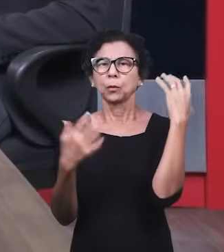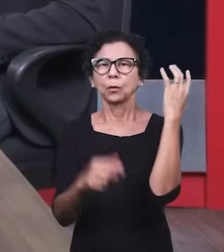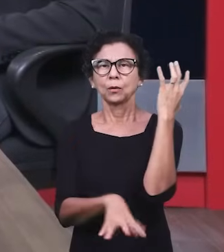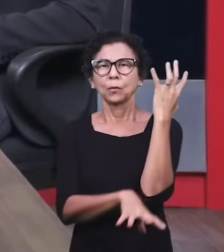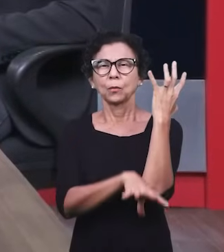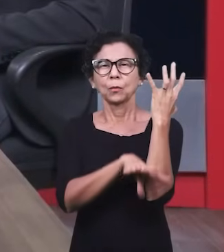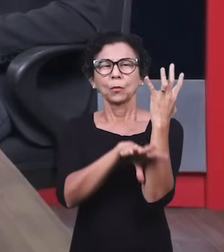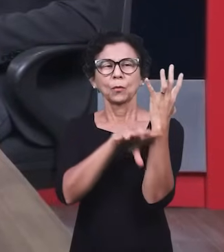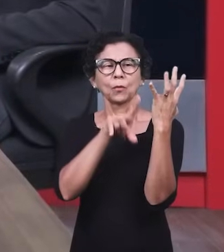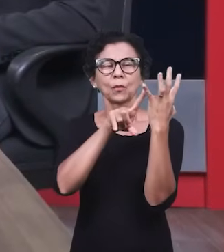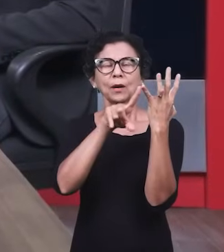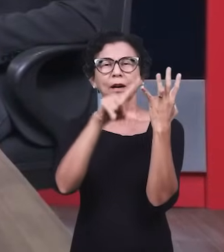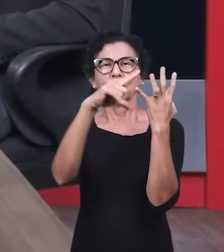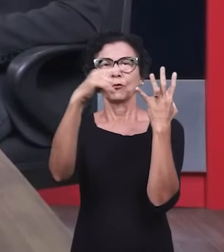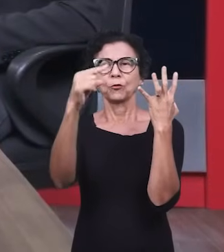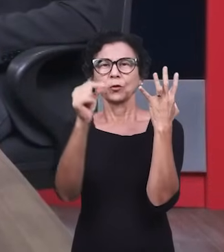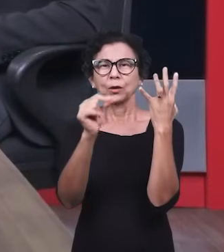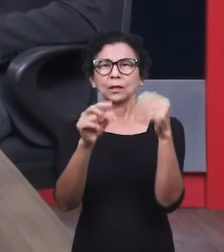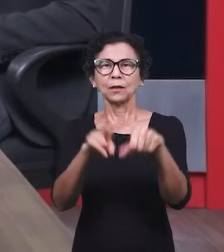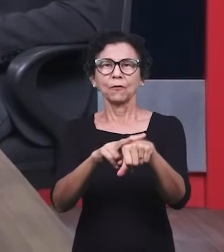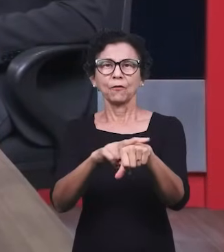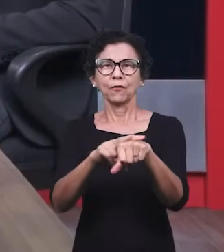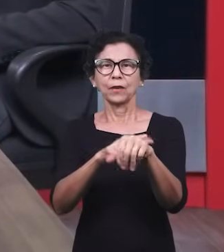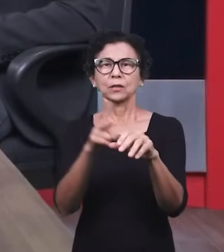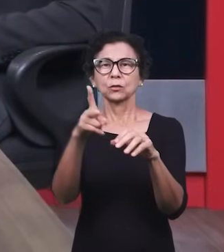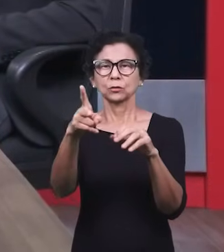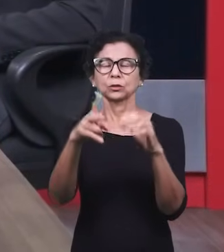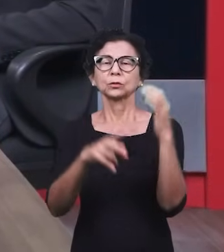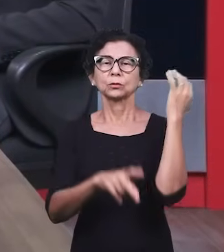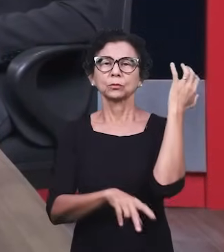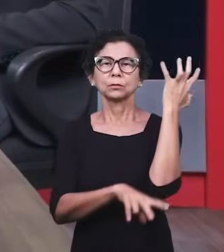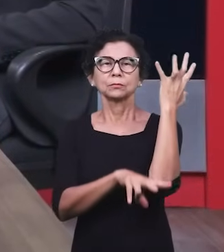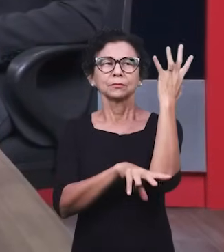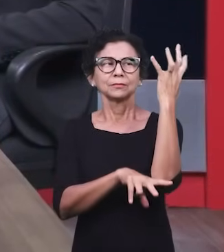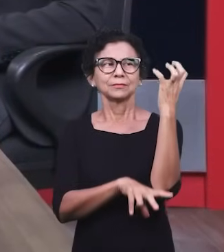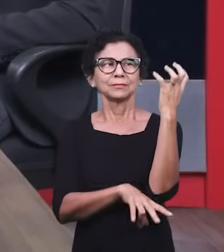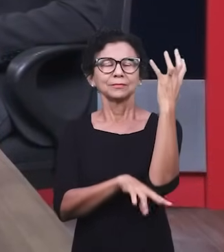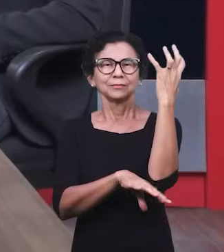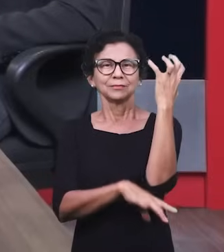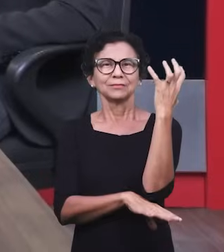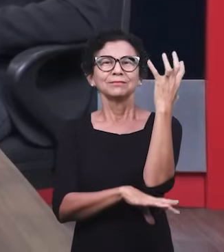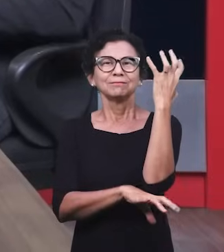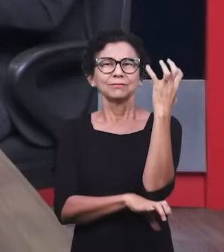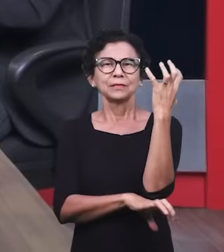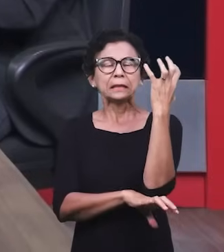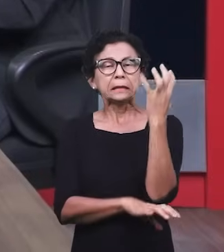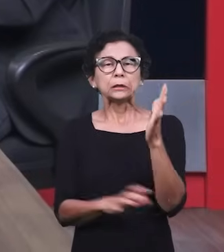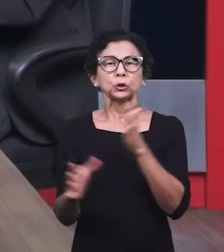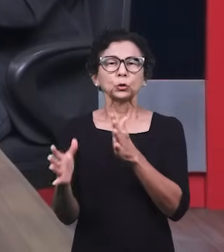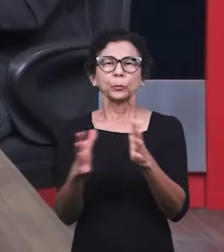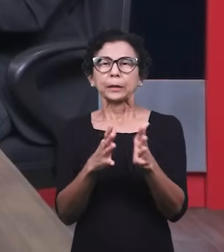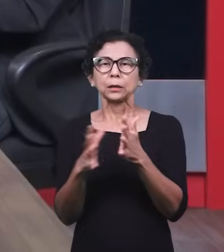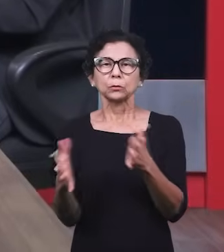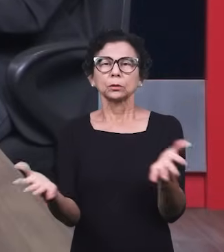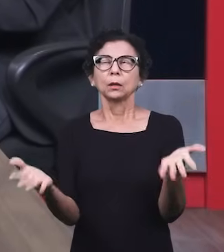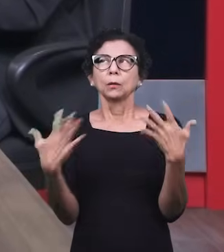fica verde e no ano da sequidão não se fadiga nem deixa de dar fruto então quando o senhor pega e